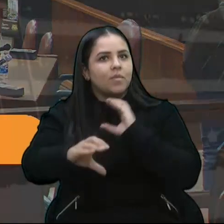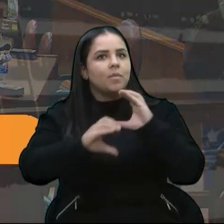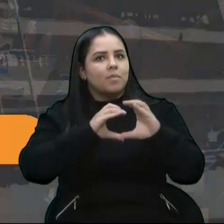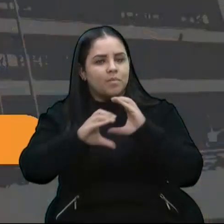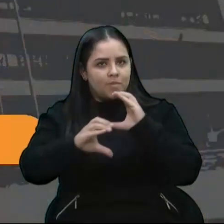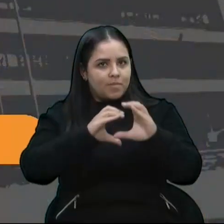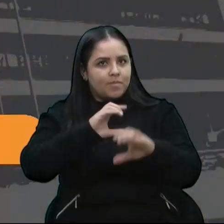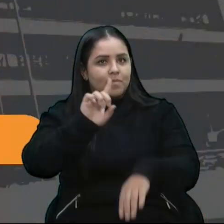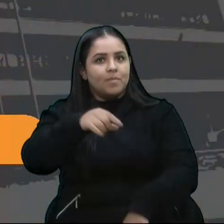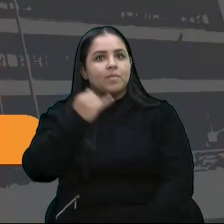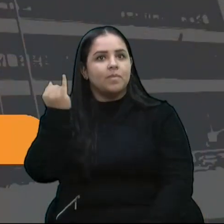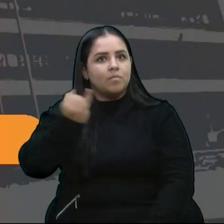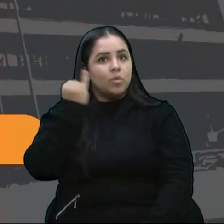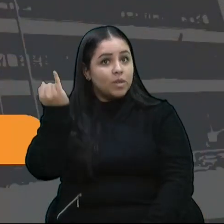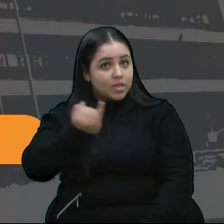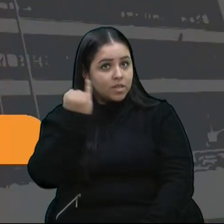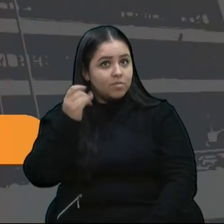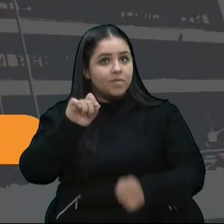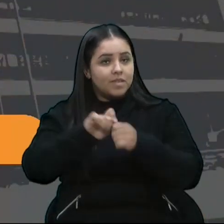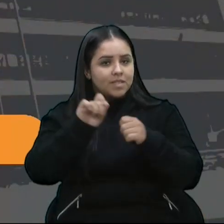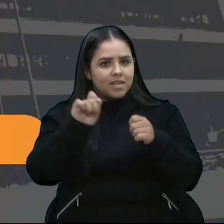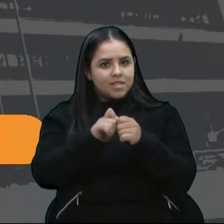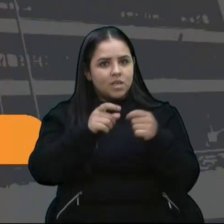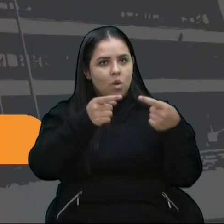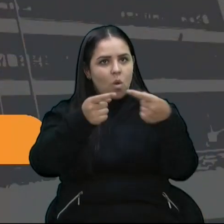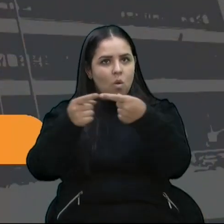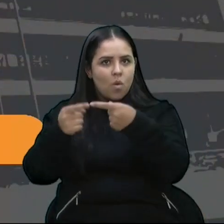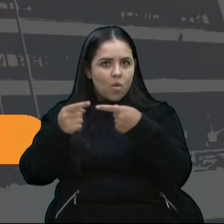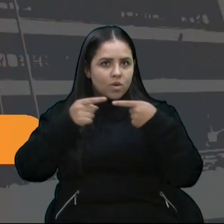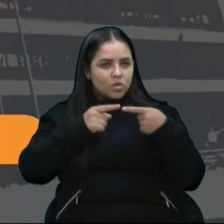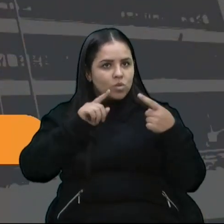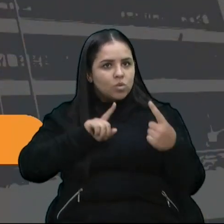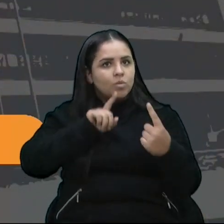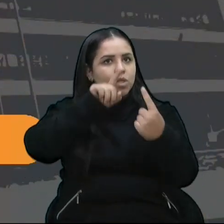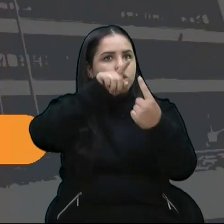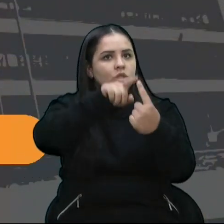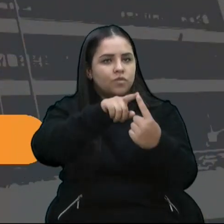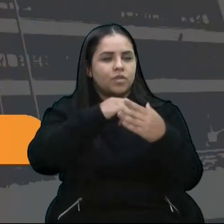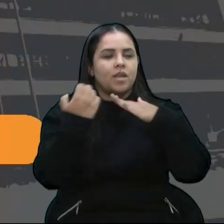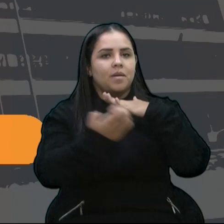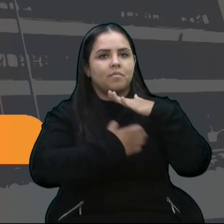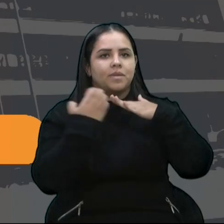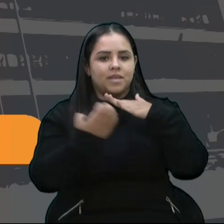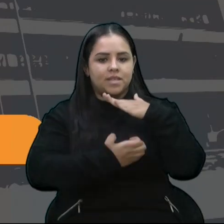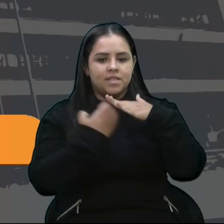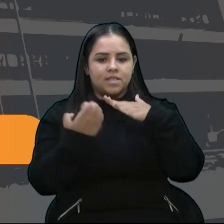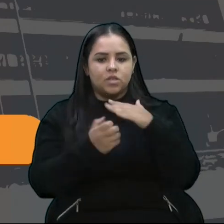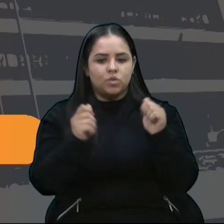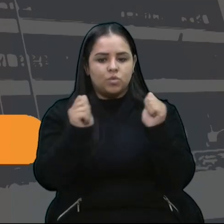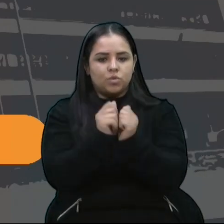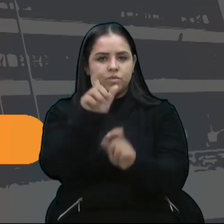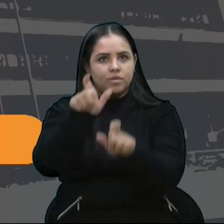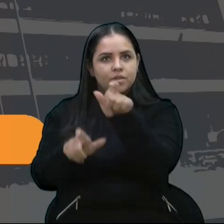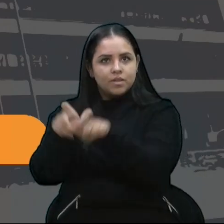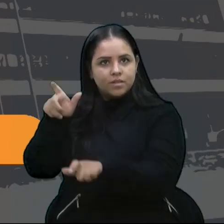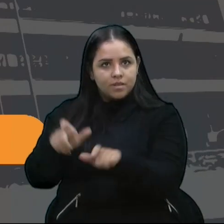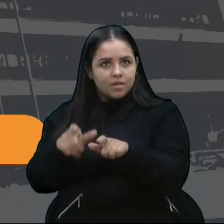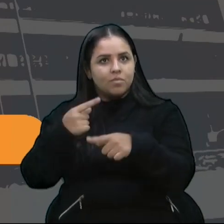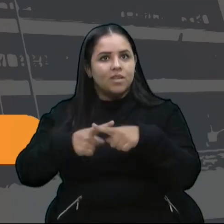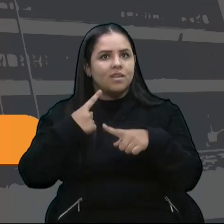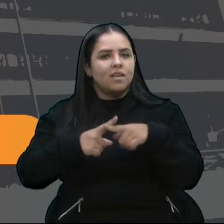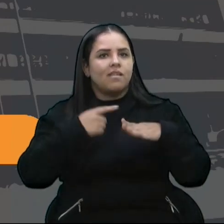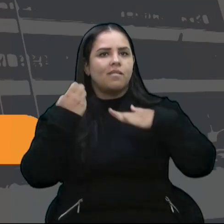é muito importante para fazer essa ligação dos propósitos da empresa com os seus públicos. Tá? As empresas